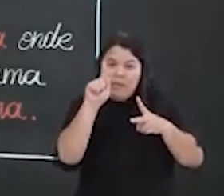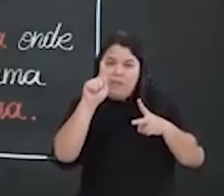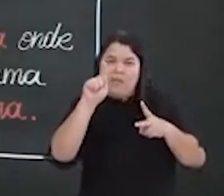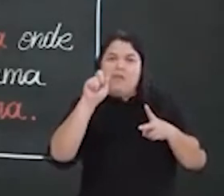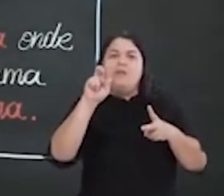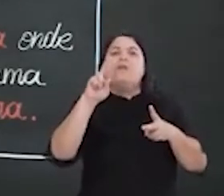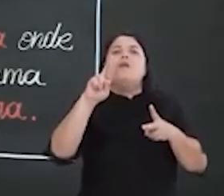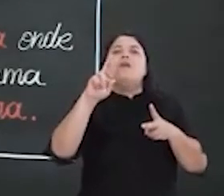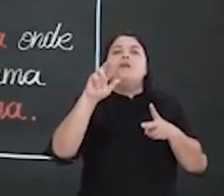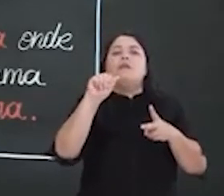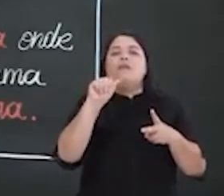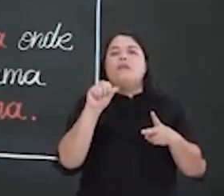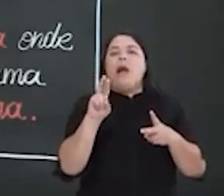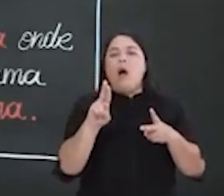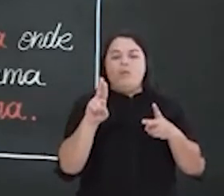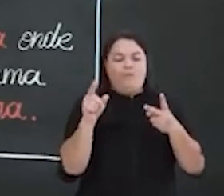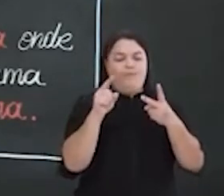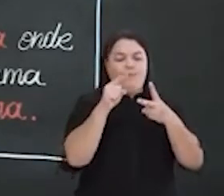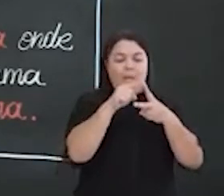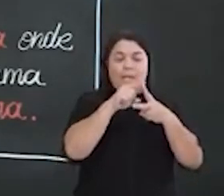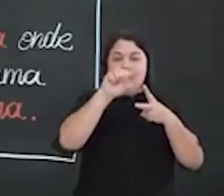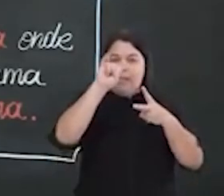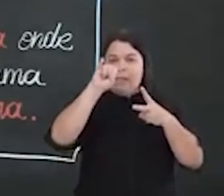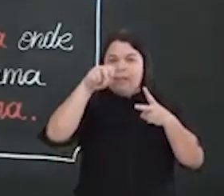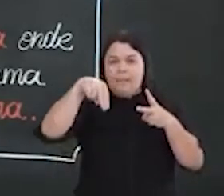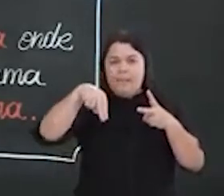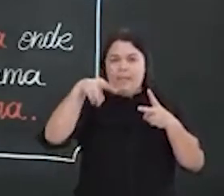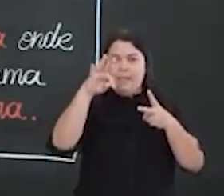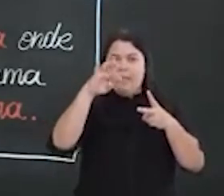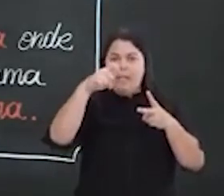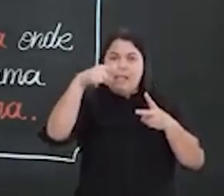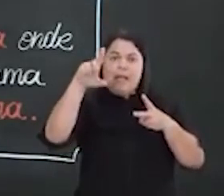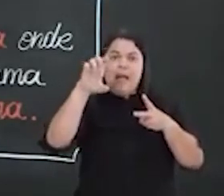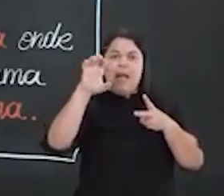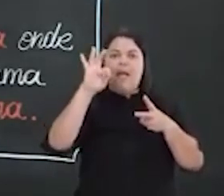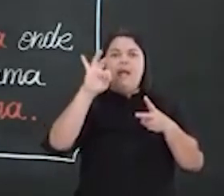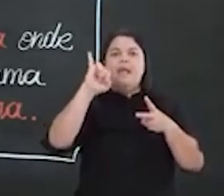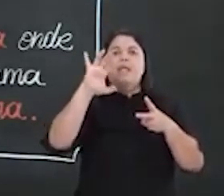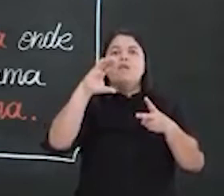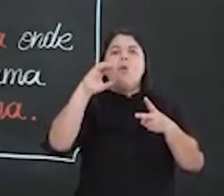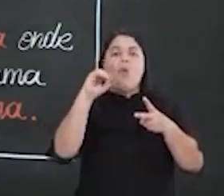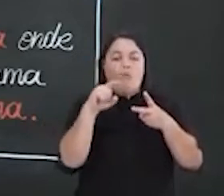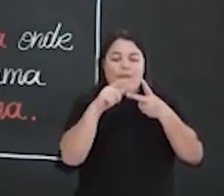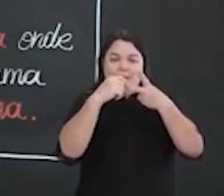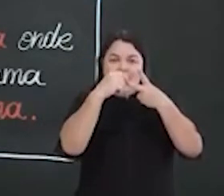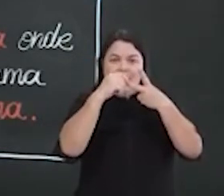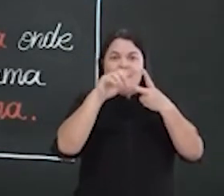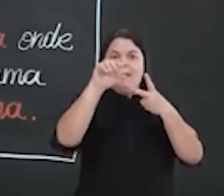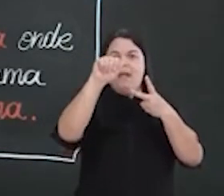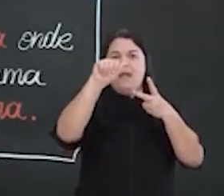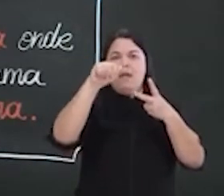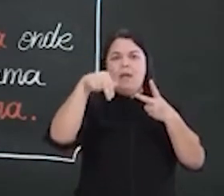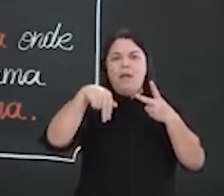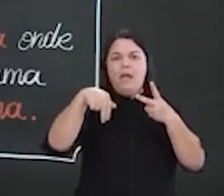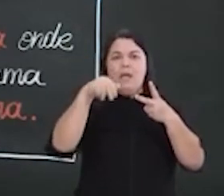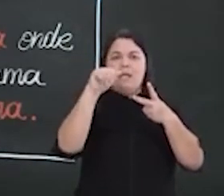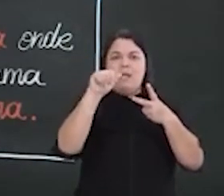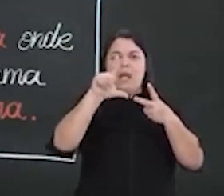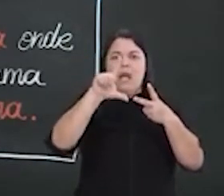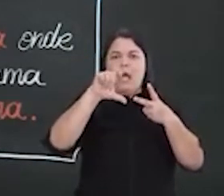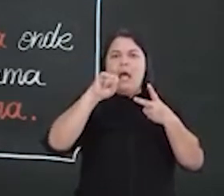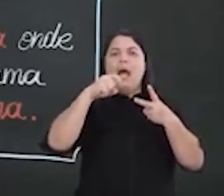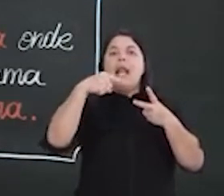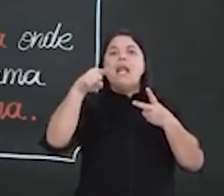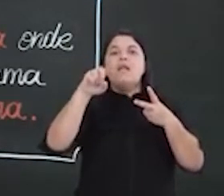superlativo analítico. Como é que esse analítico ele é marcado? Ele é marcado com algumas palavras que vão distinguir,